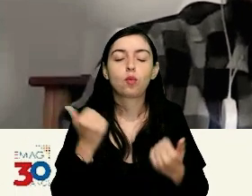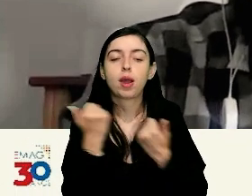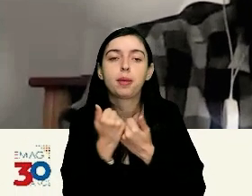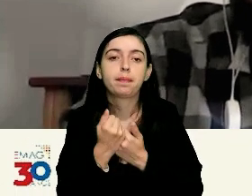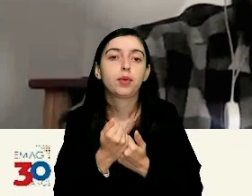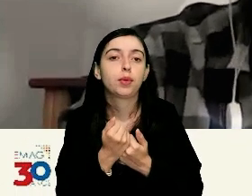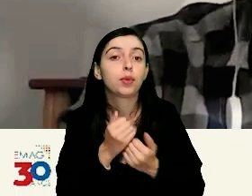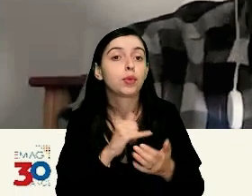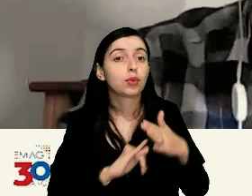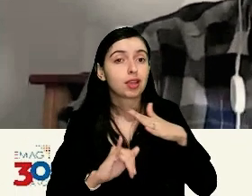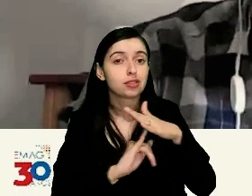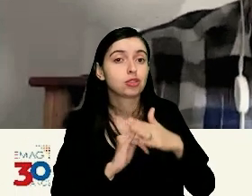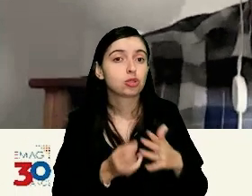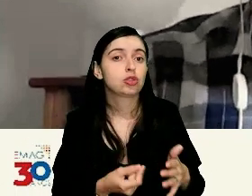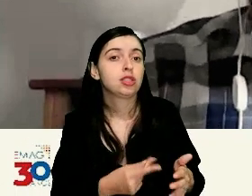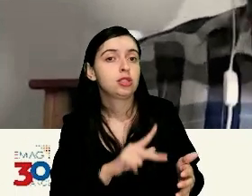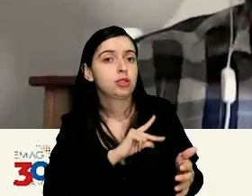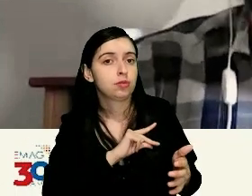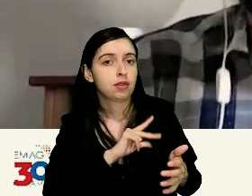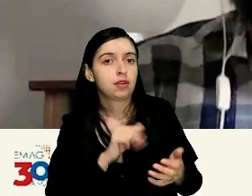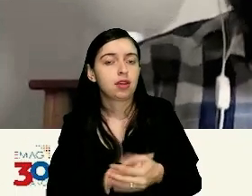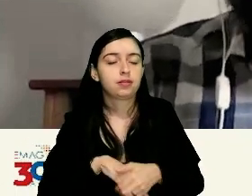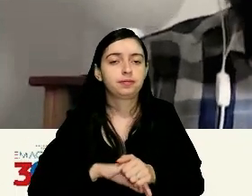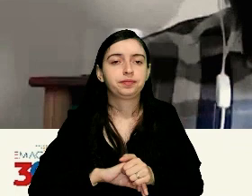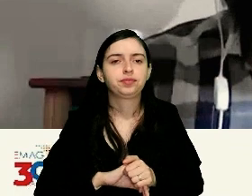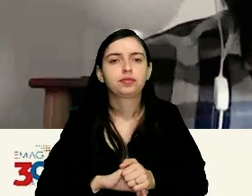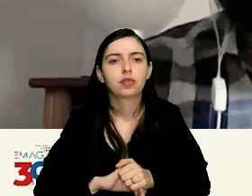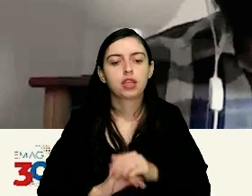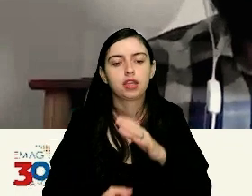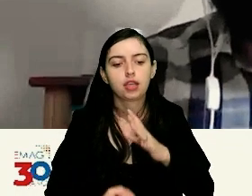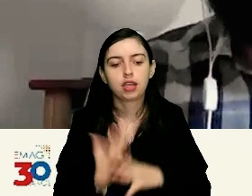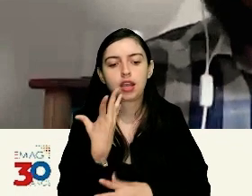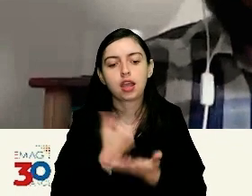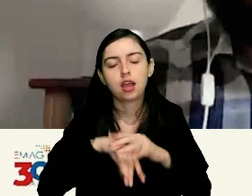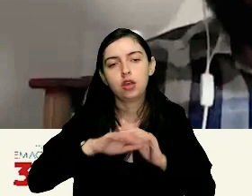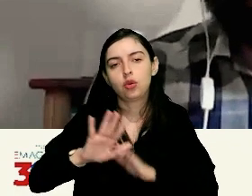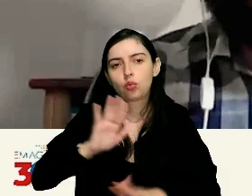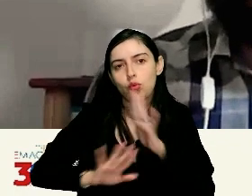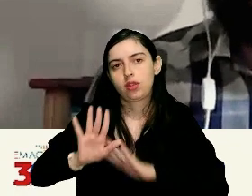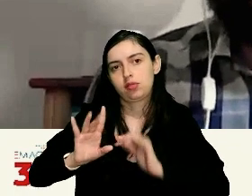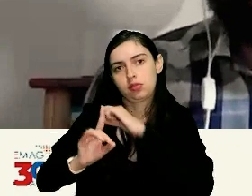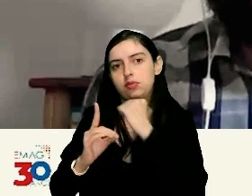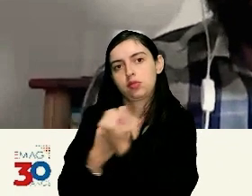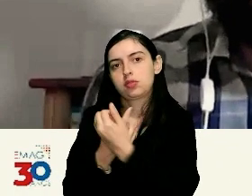gente conseguir, como você falou, construir uma sociedade mais cuidadora, sabe?